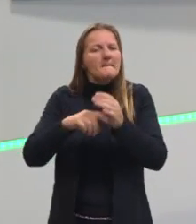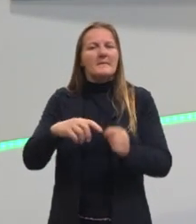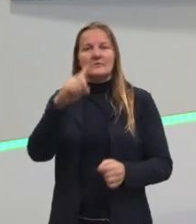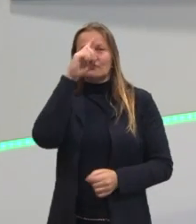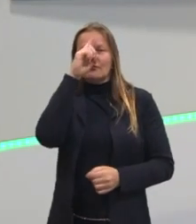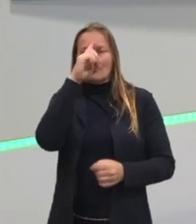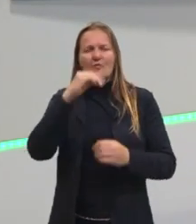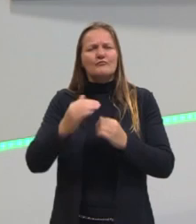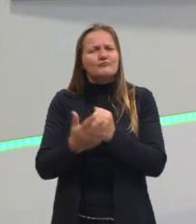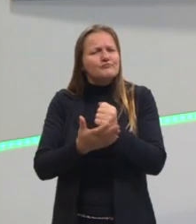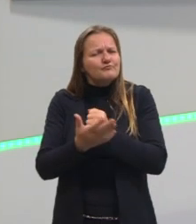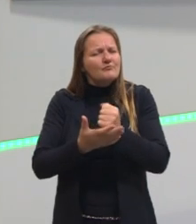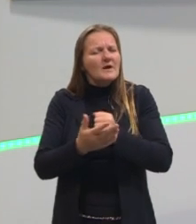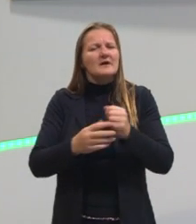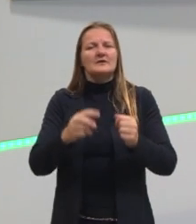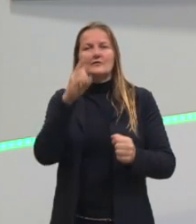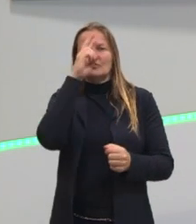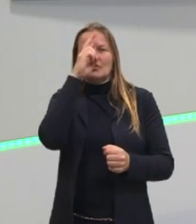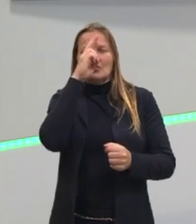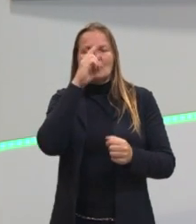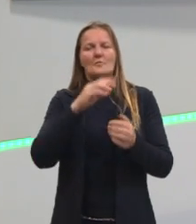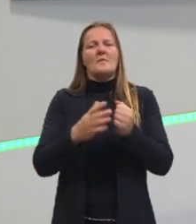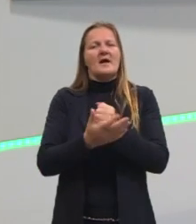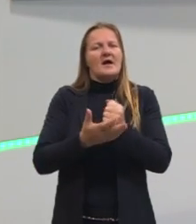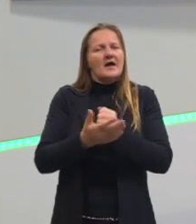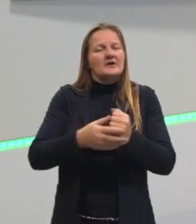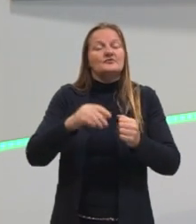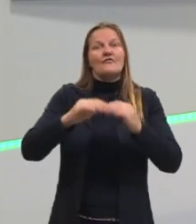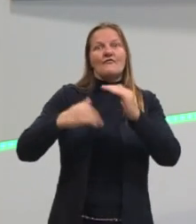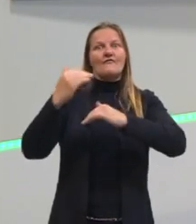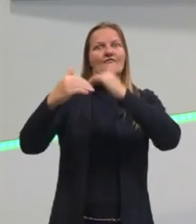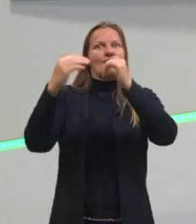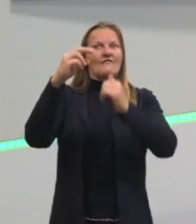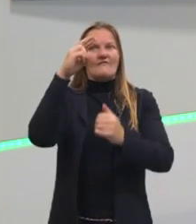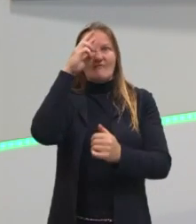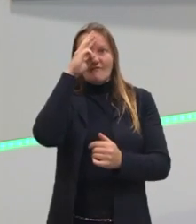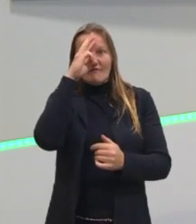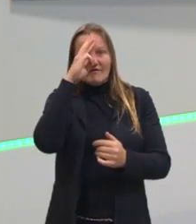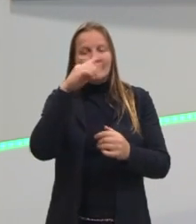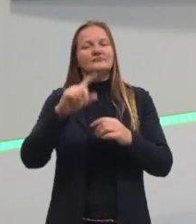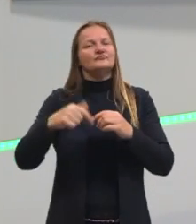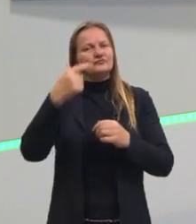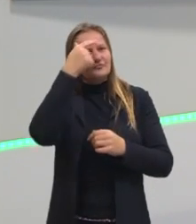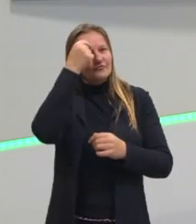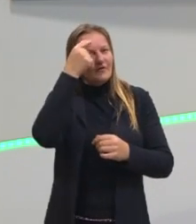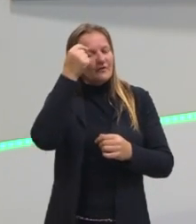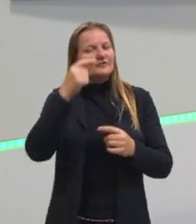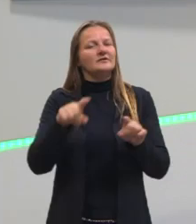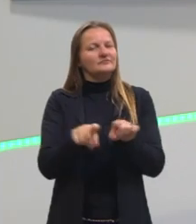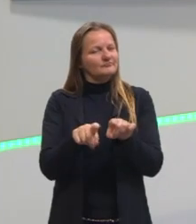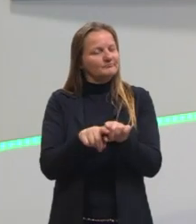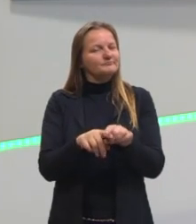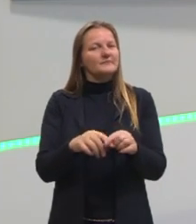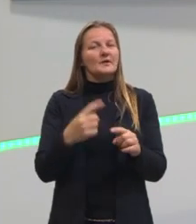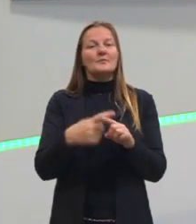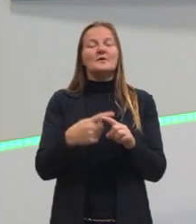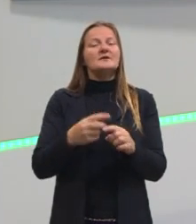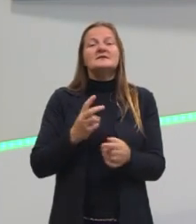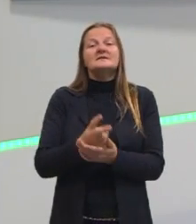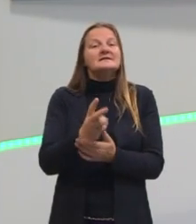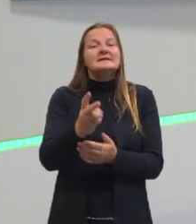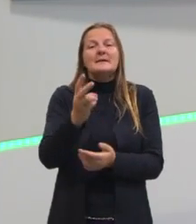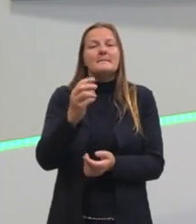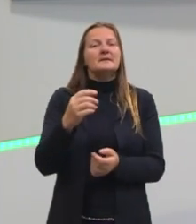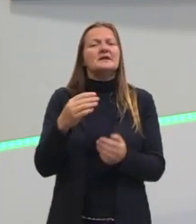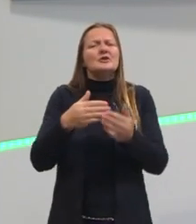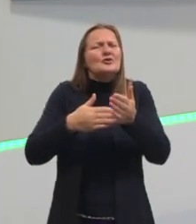ensino básico ali ou Ensino Fundamental no ensino médio como também depois uma graduação Porque sem